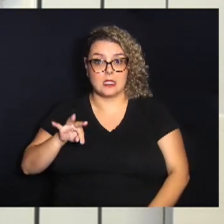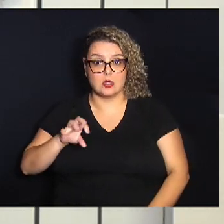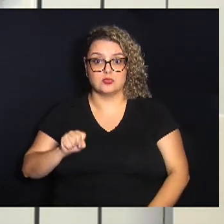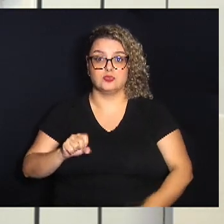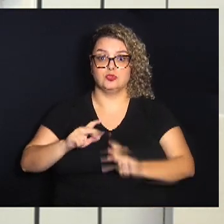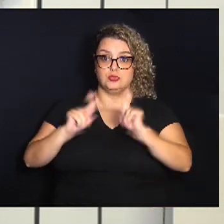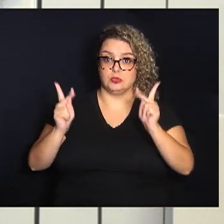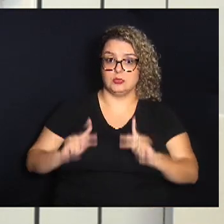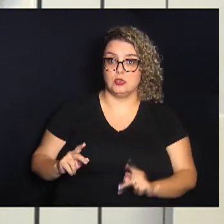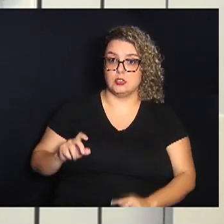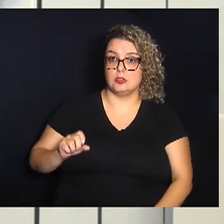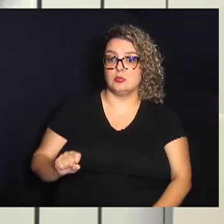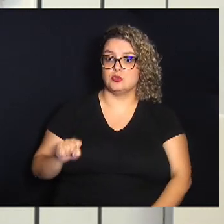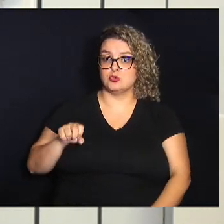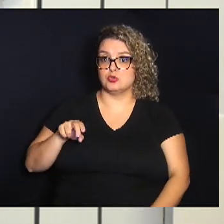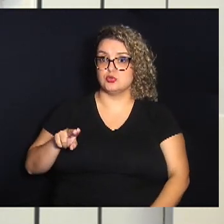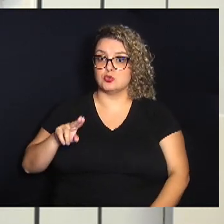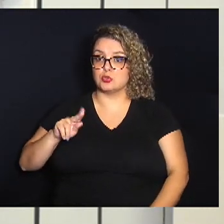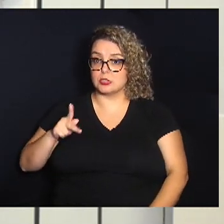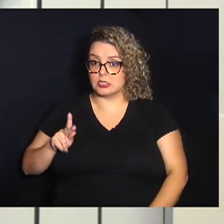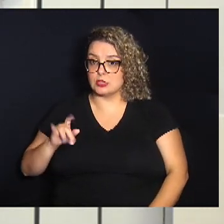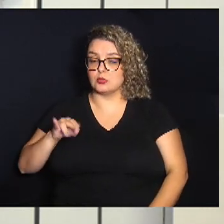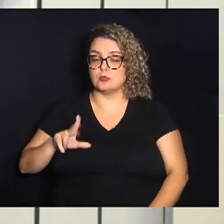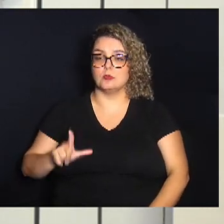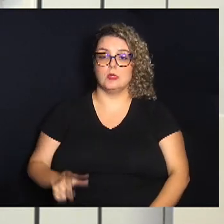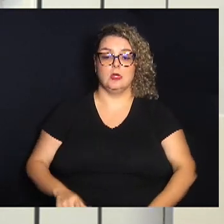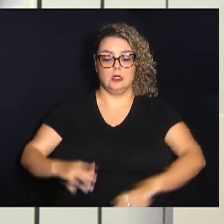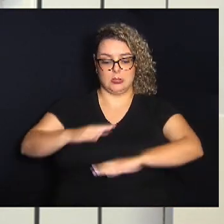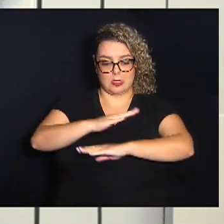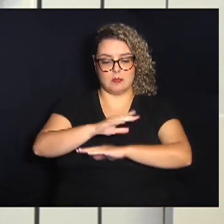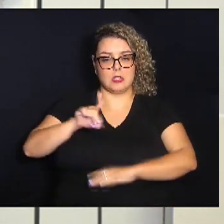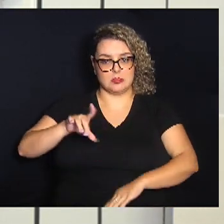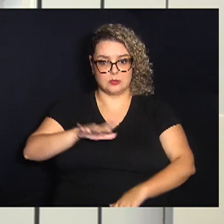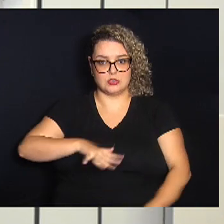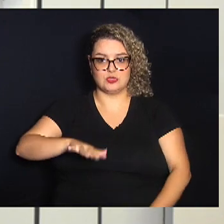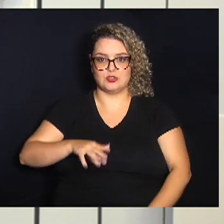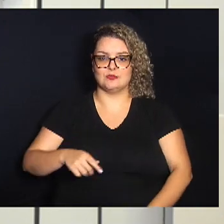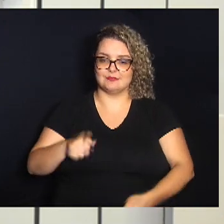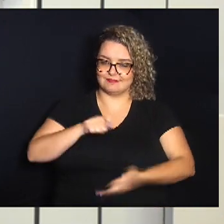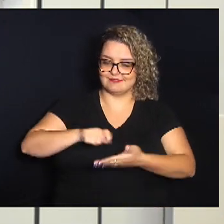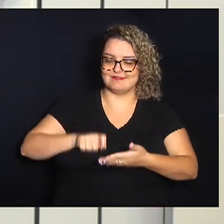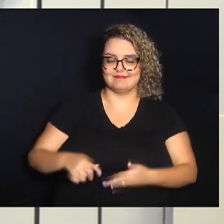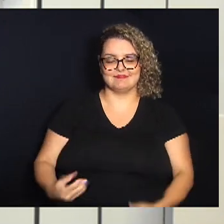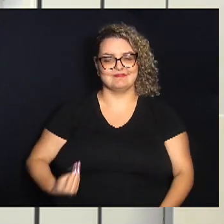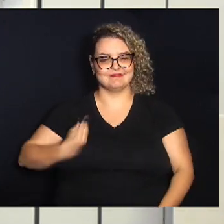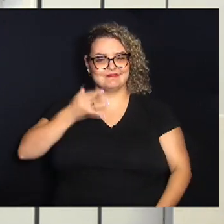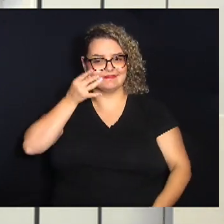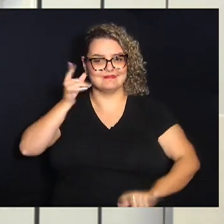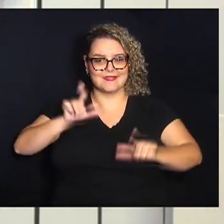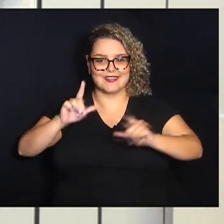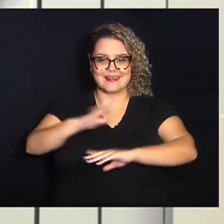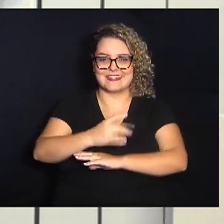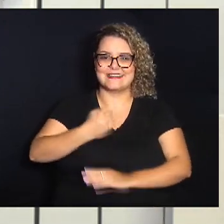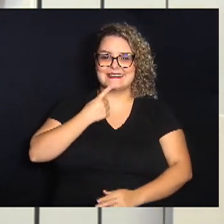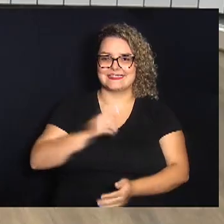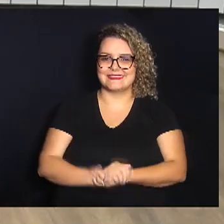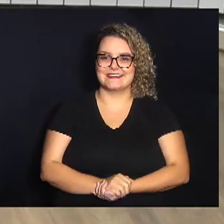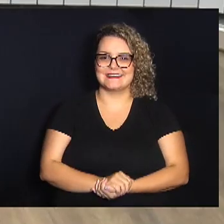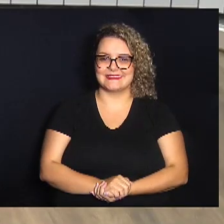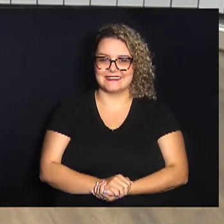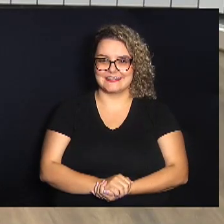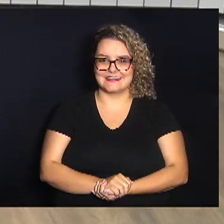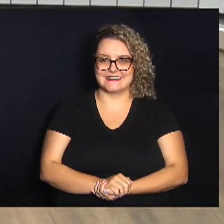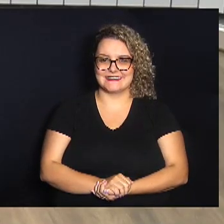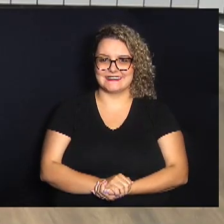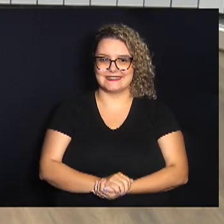Suquio Marricari, a autoria da mesa diretora, transmissão ao vivo aqui pela TV Câmara Campinas.